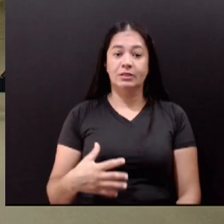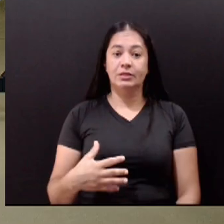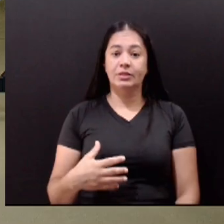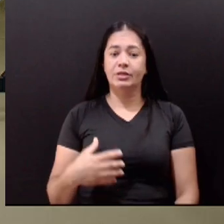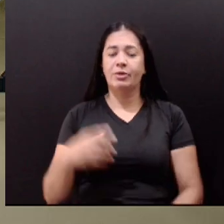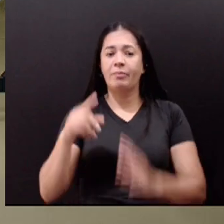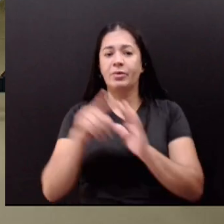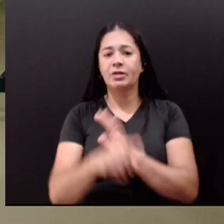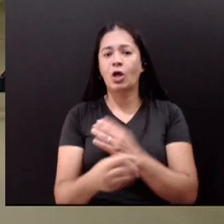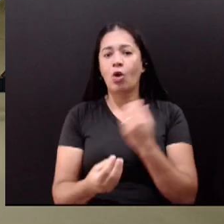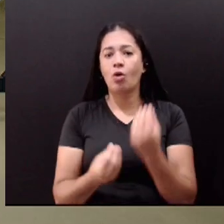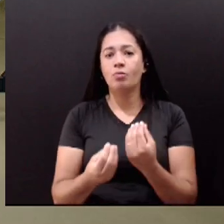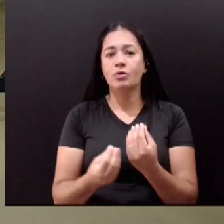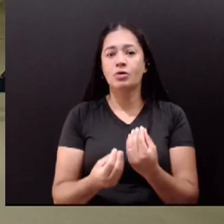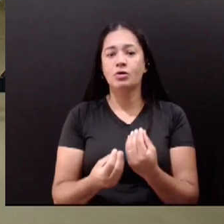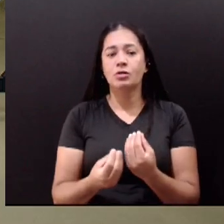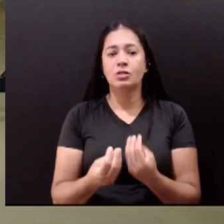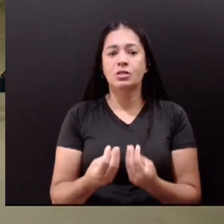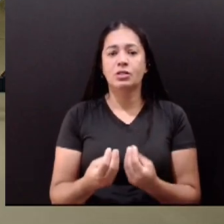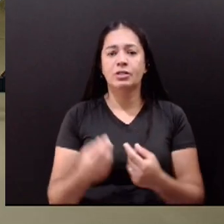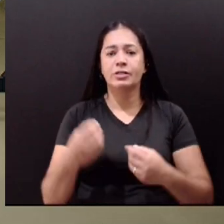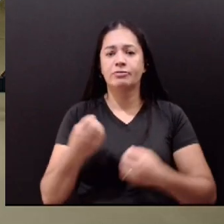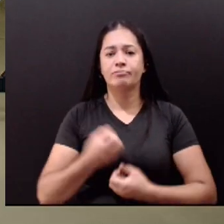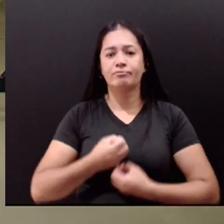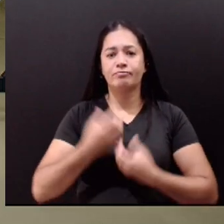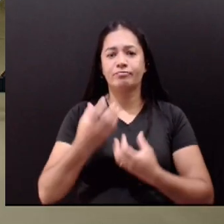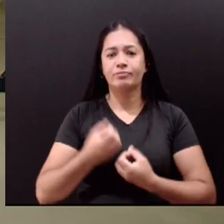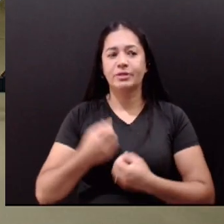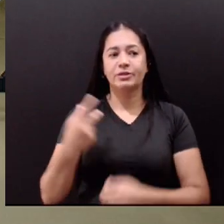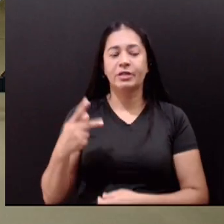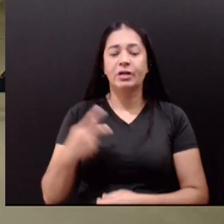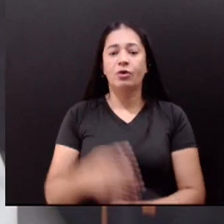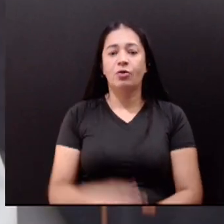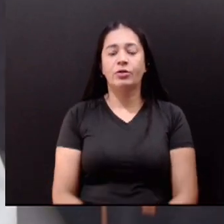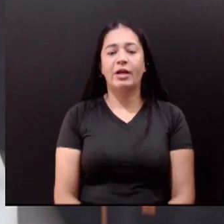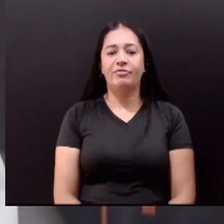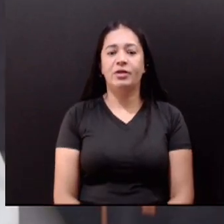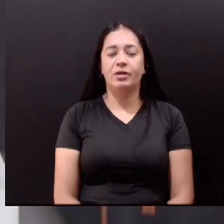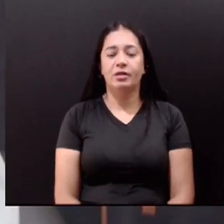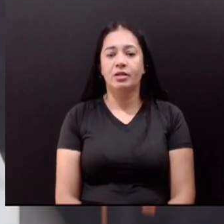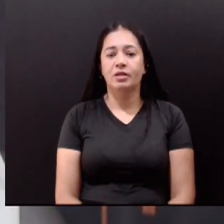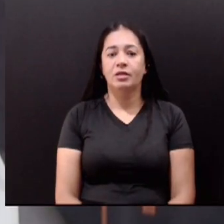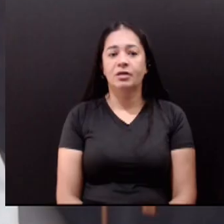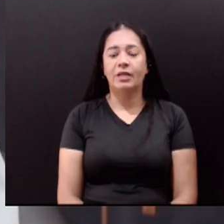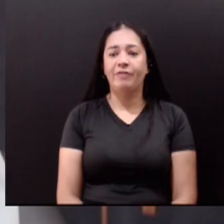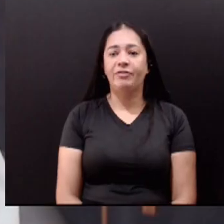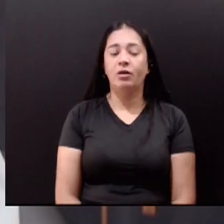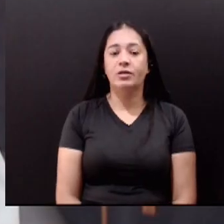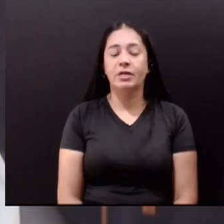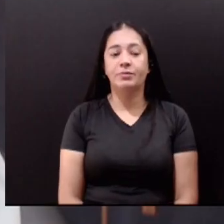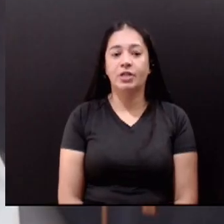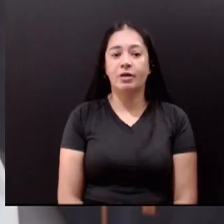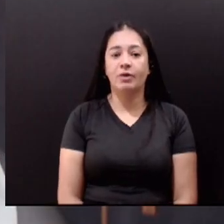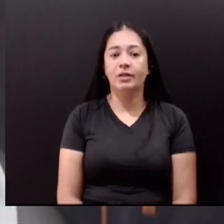comentasse sobre esse depoimento da Silvana, Luciana. Rúbia, isso é mais comum do que a gente imagina, infelizmente. Sinto muito também